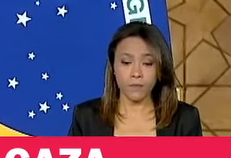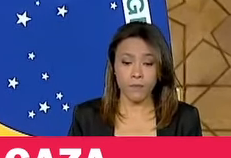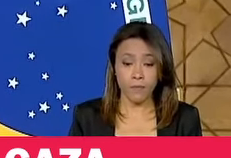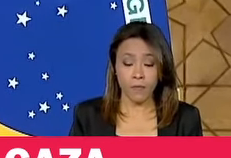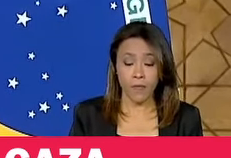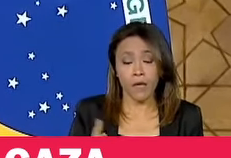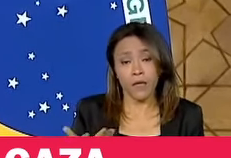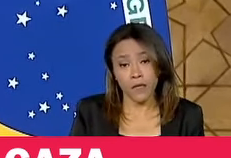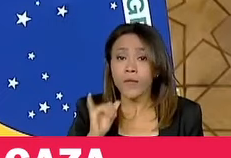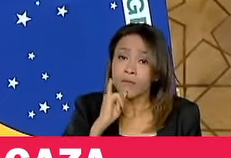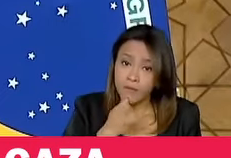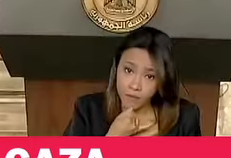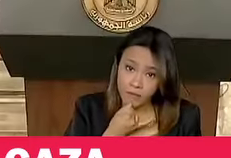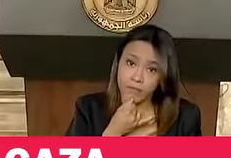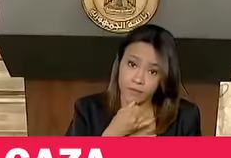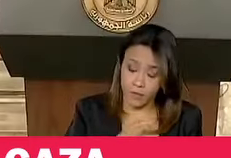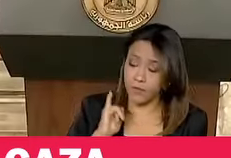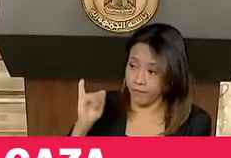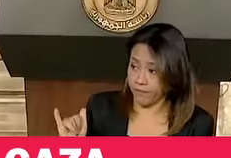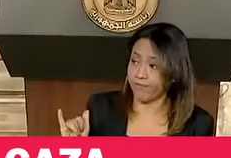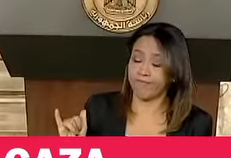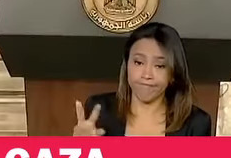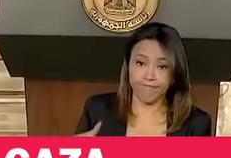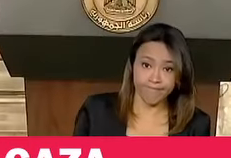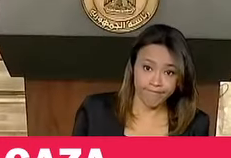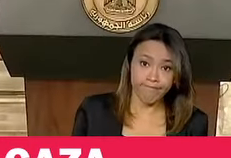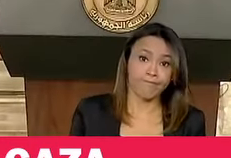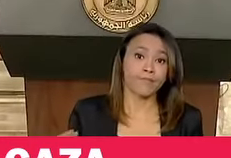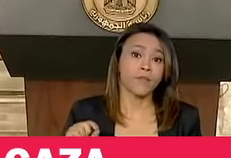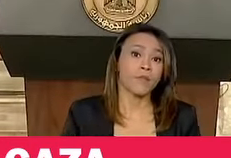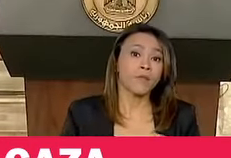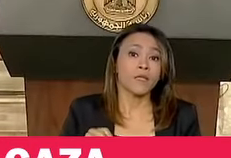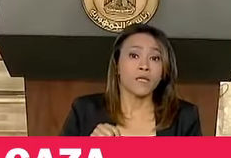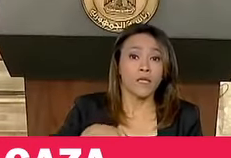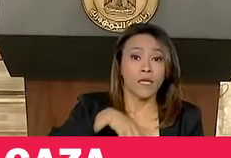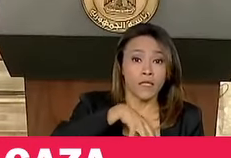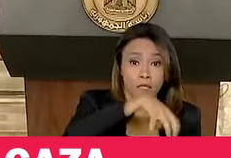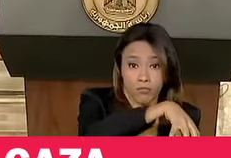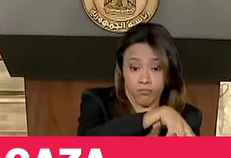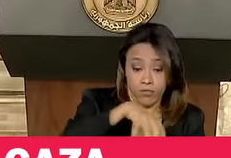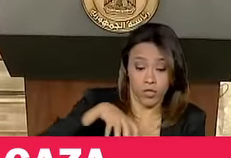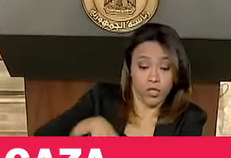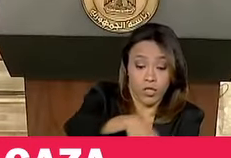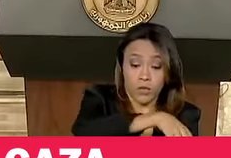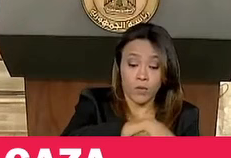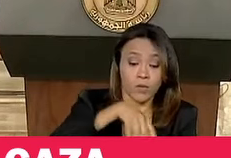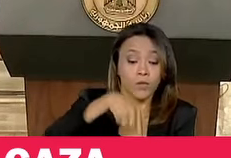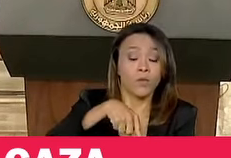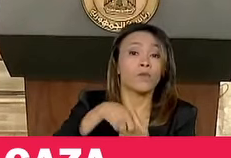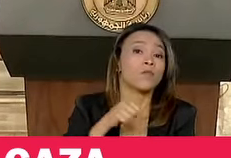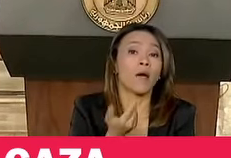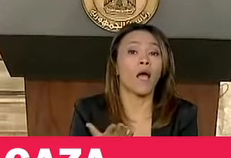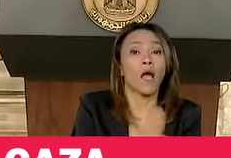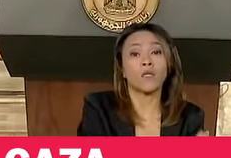e o que é lamentável, presidente, é que as instituições multilaterais que foram criadas